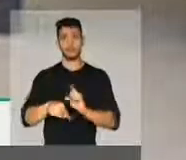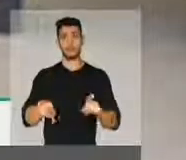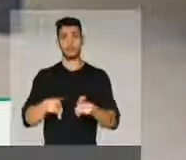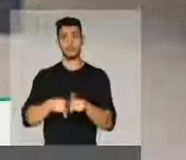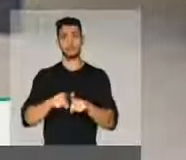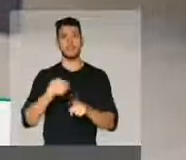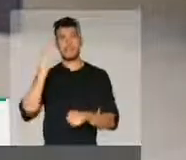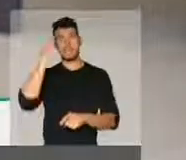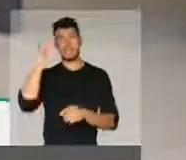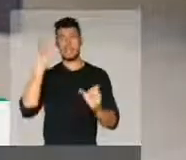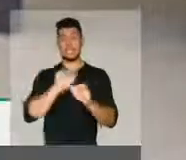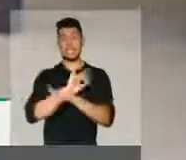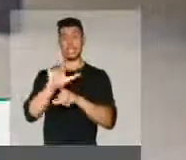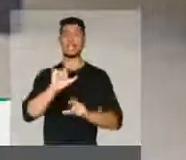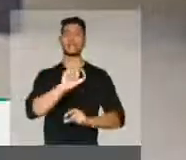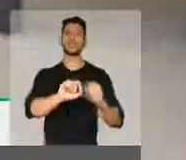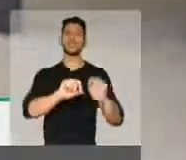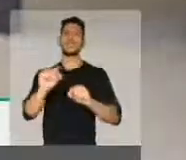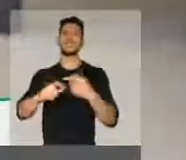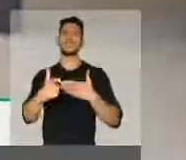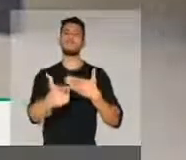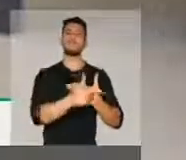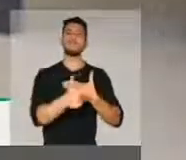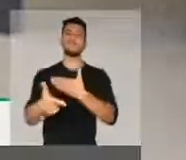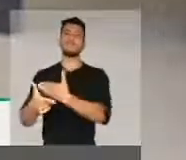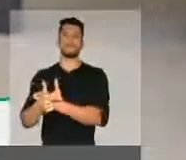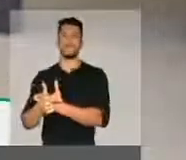das responsabilidades.